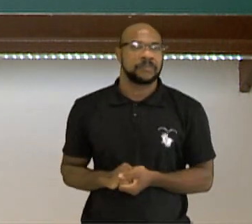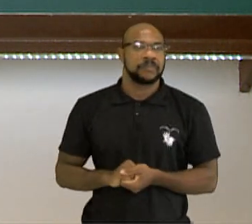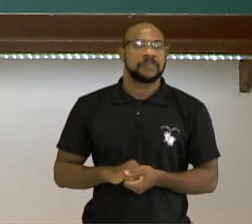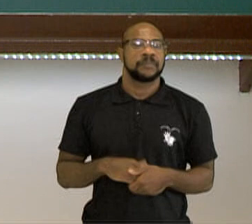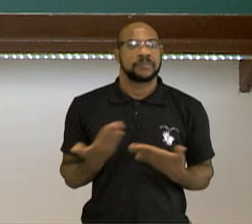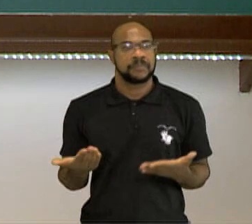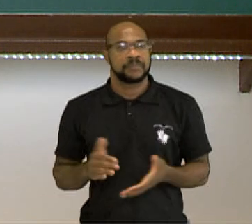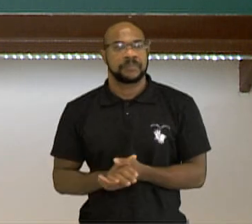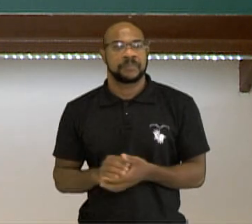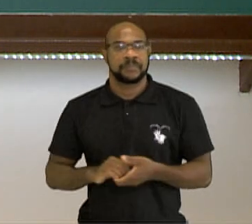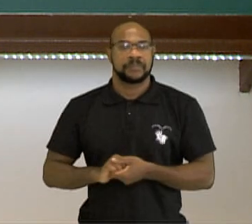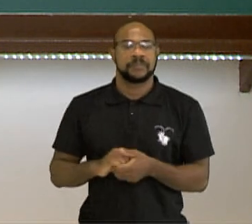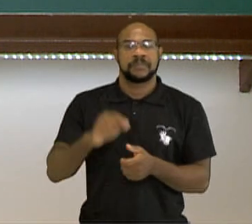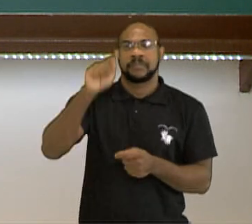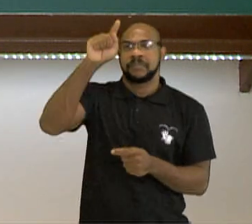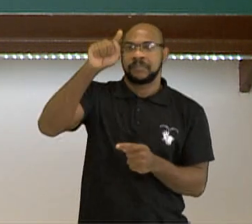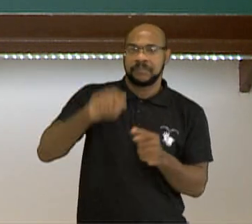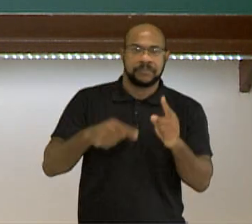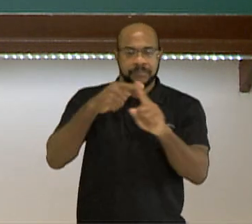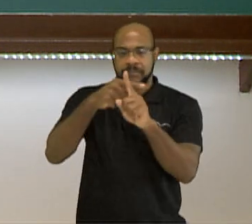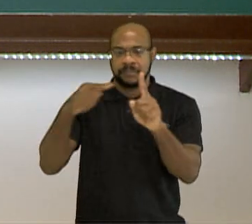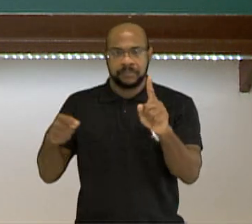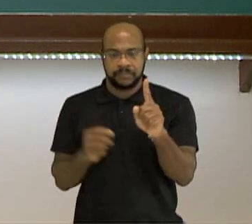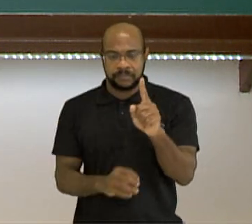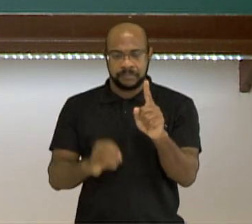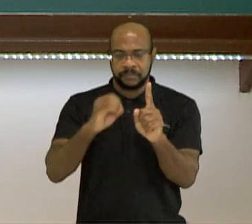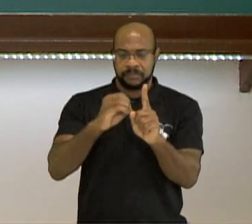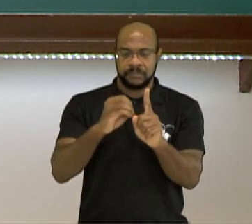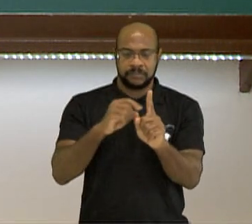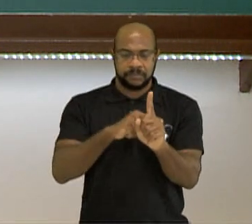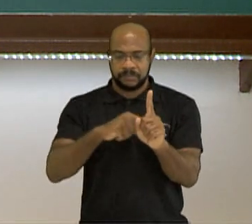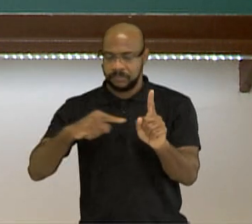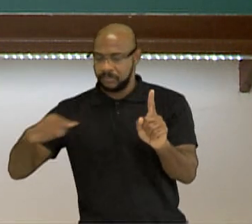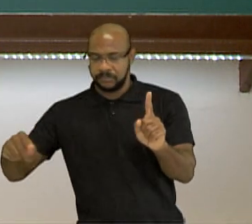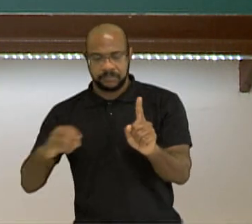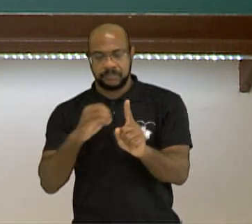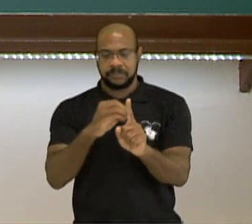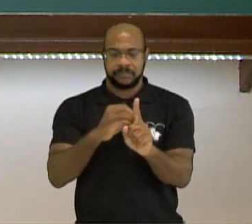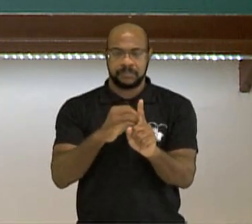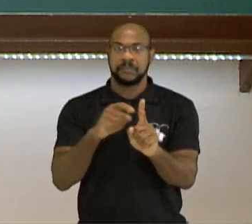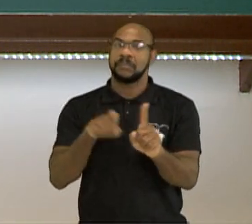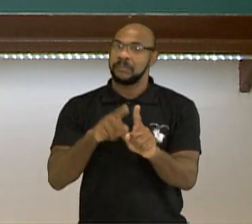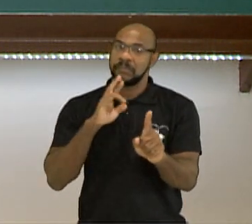gráfico ainda passa pela origem, quer dizer que o zero faz parte da resposta também.